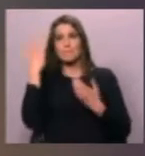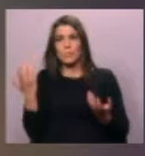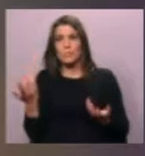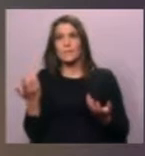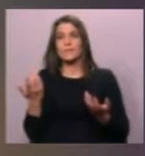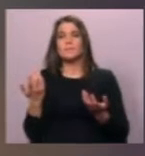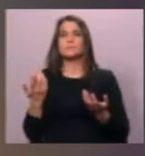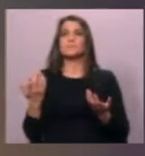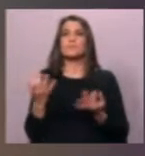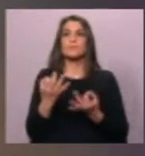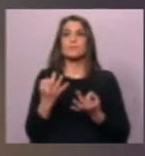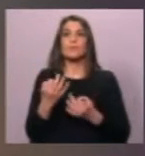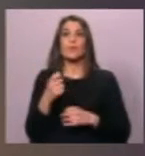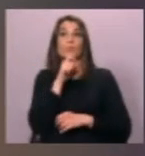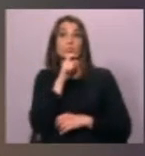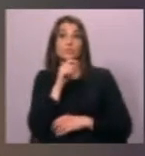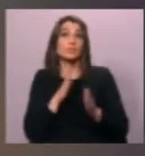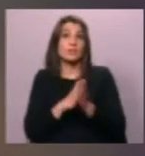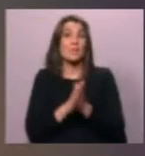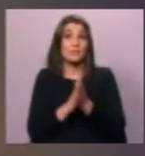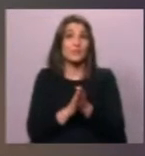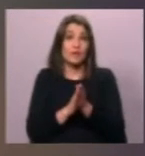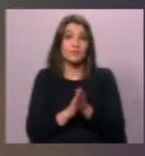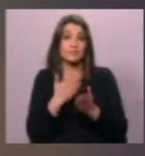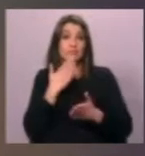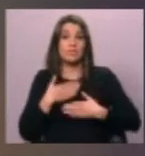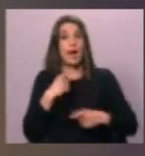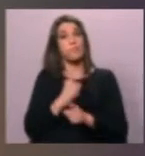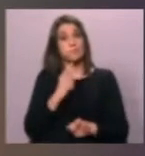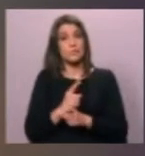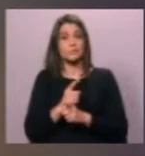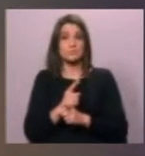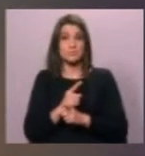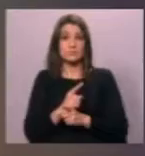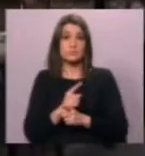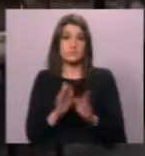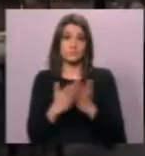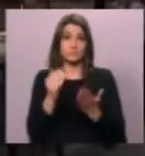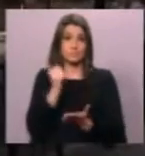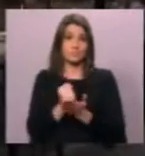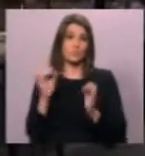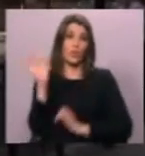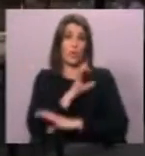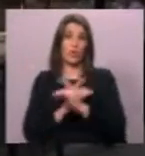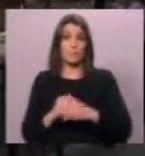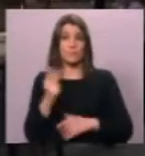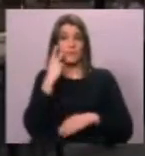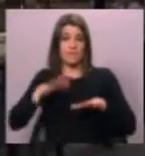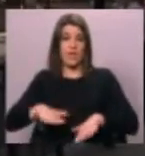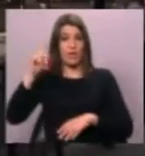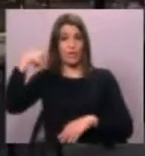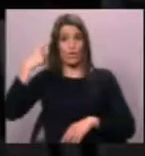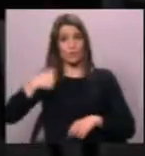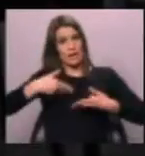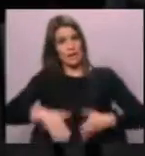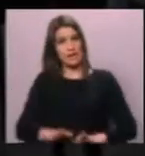we realized that this was an opportunity for us to retain EU citizenship. Vive em Londres, onde nasceu, tal